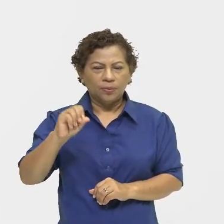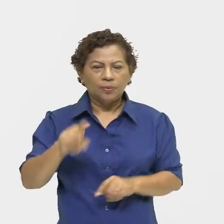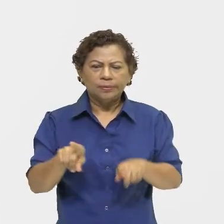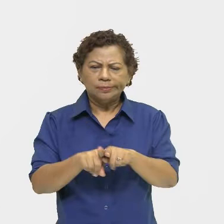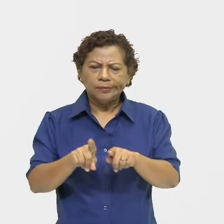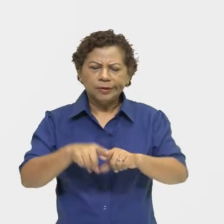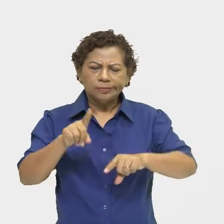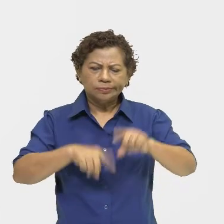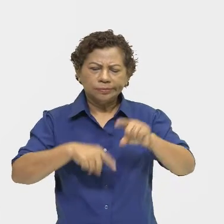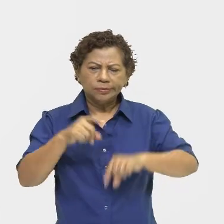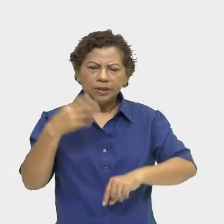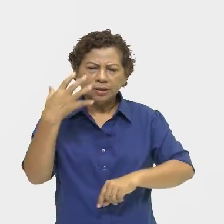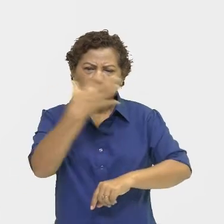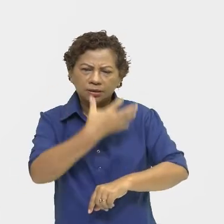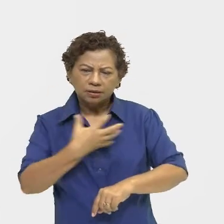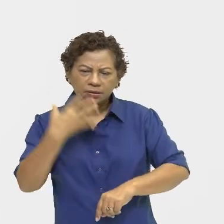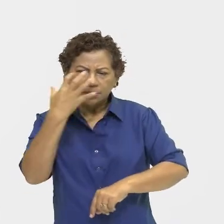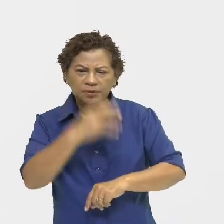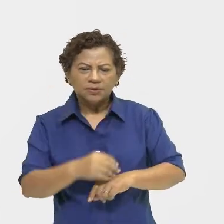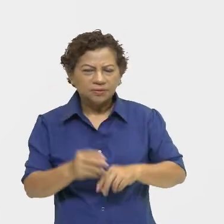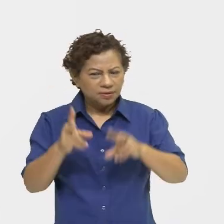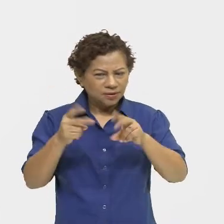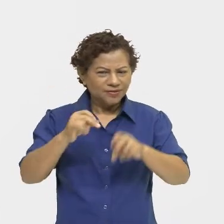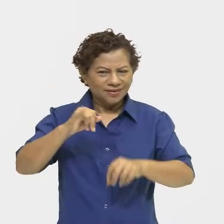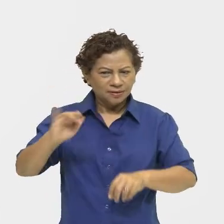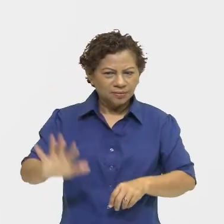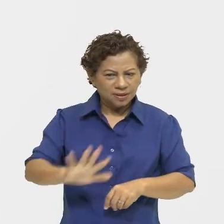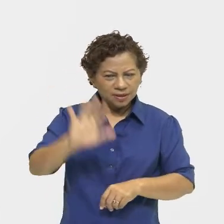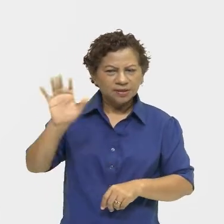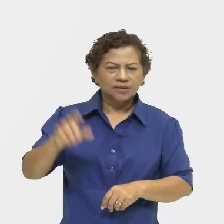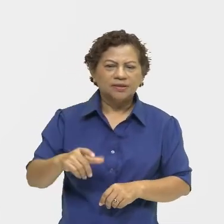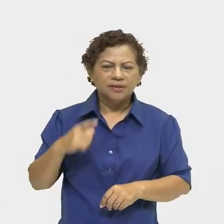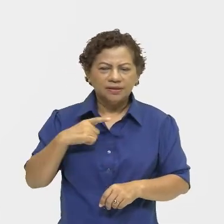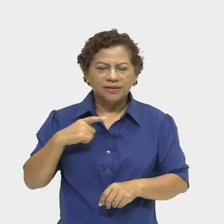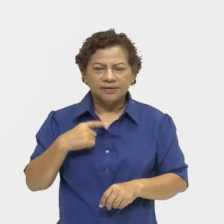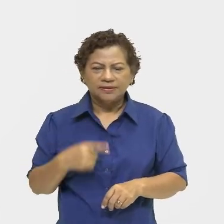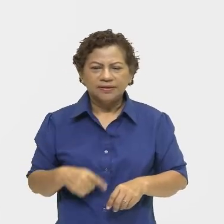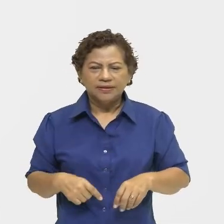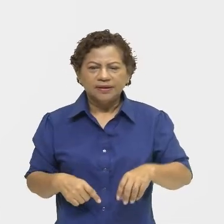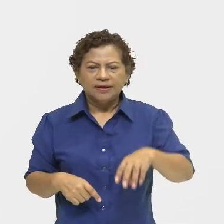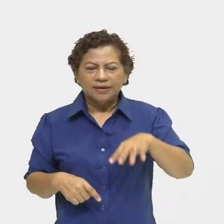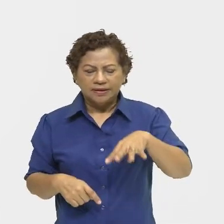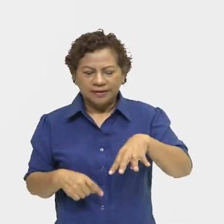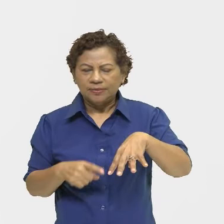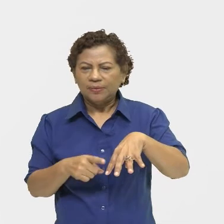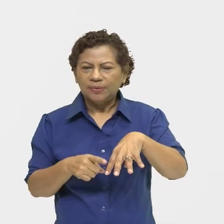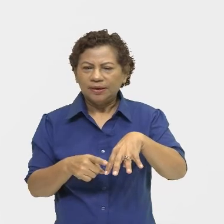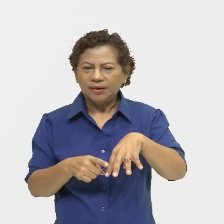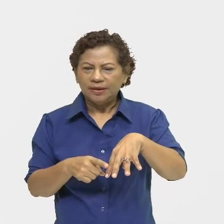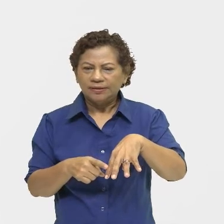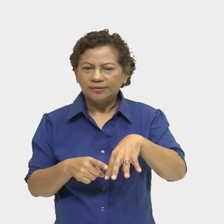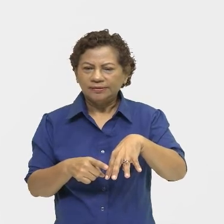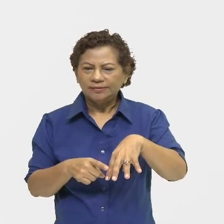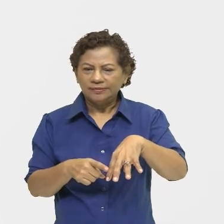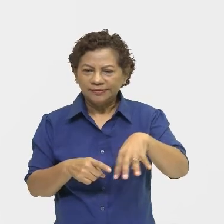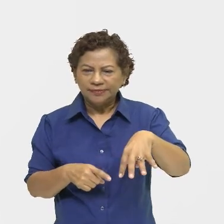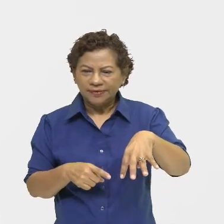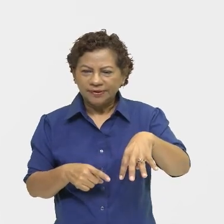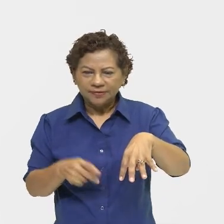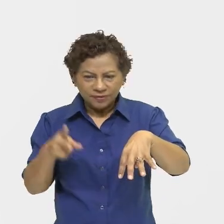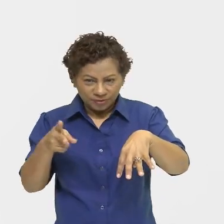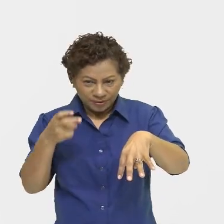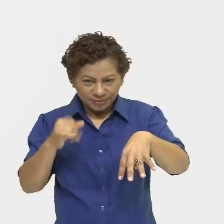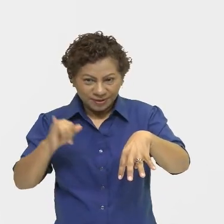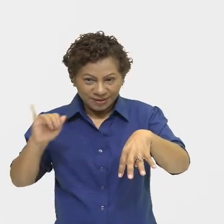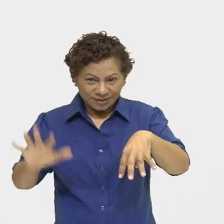musical percussivo, composto de 2 a 4 campânulas, que é um objeto em forma de sino, como vocês estão